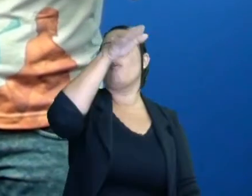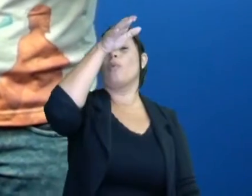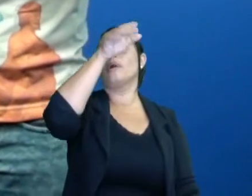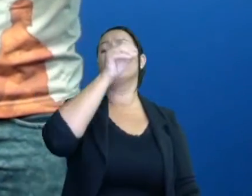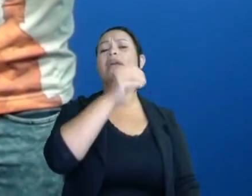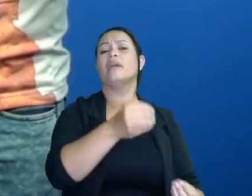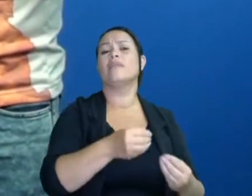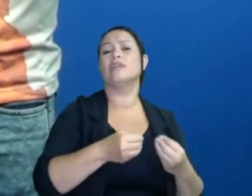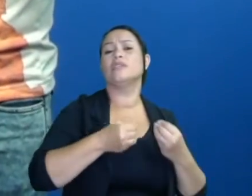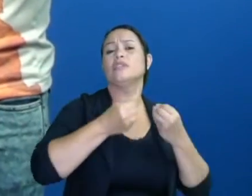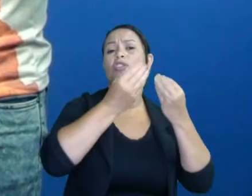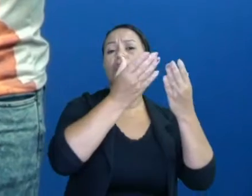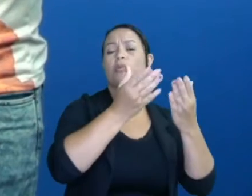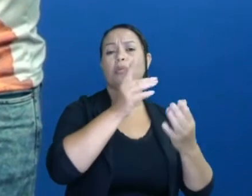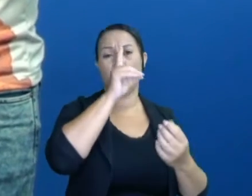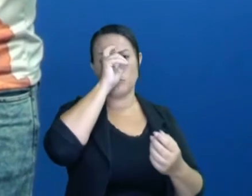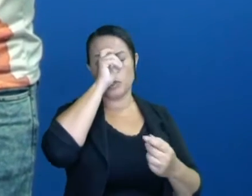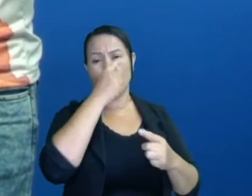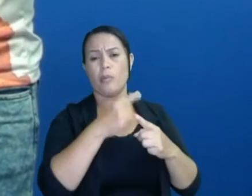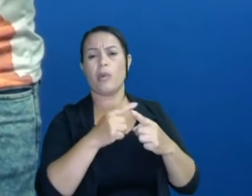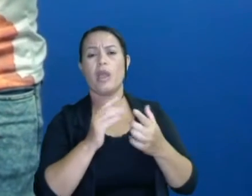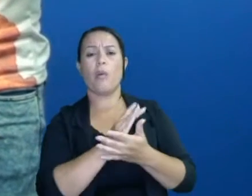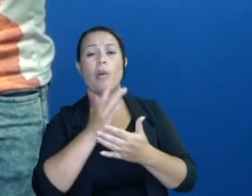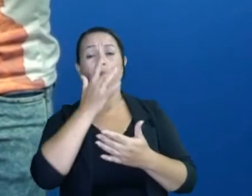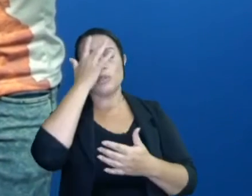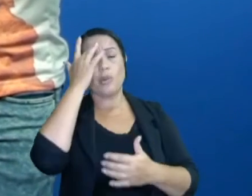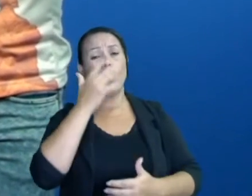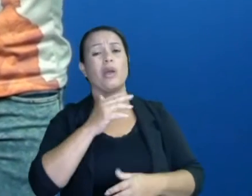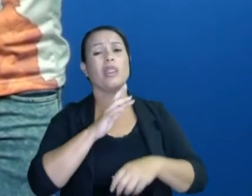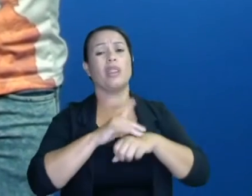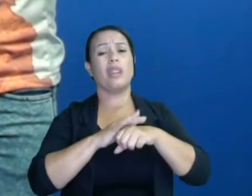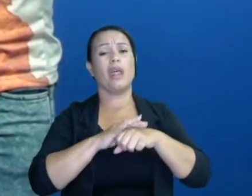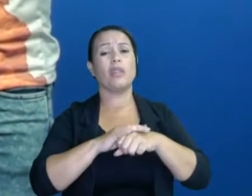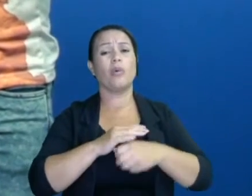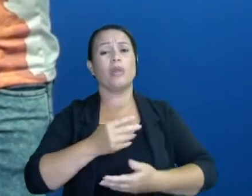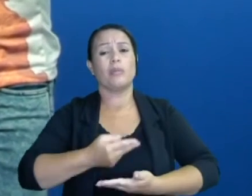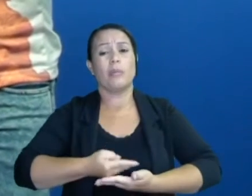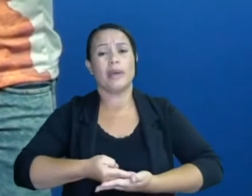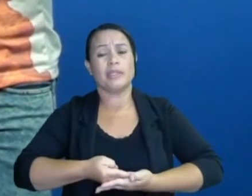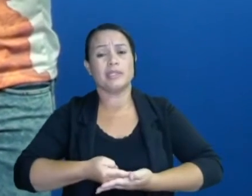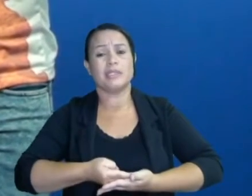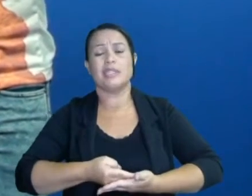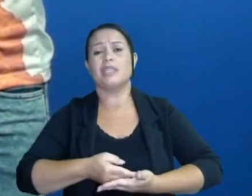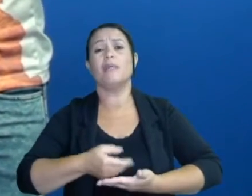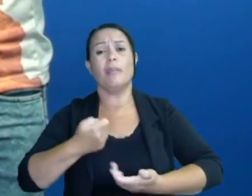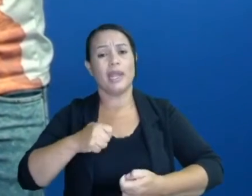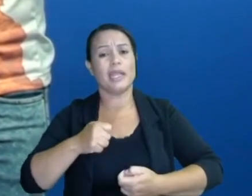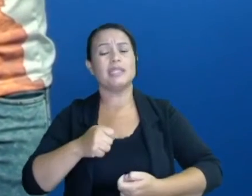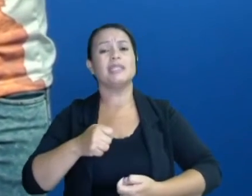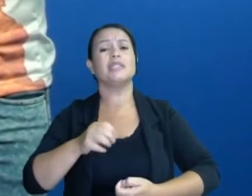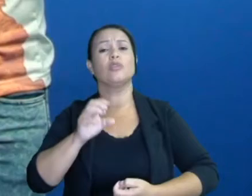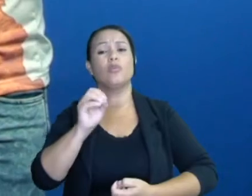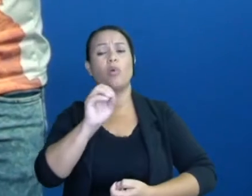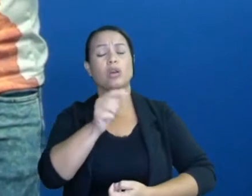Quando um paciente necessita de oxigênio, é porque sua capacidade respiratória não está